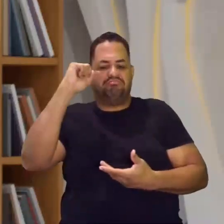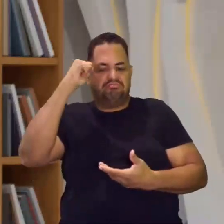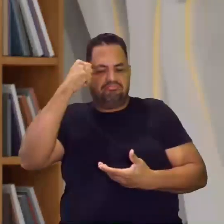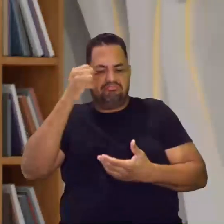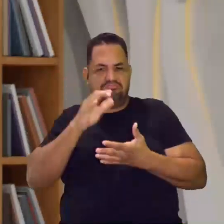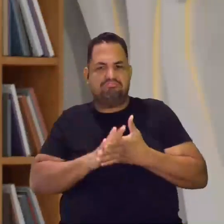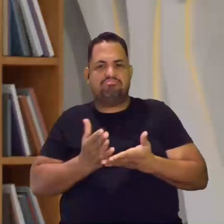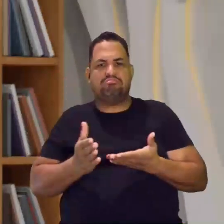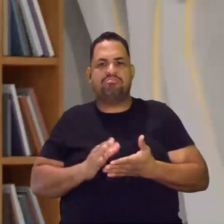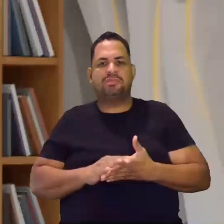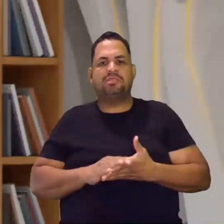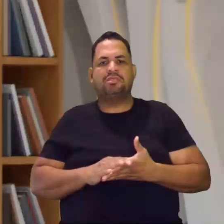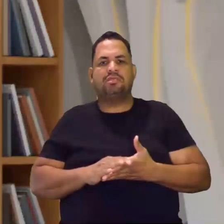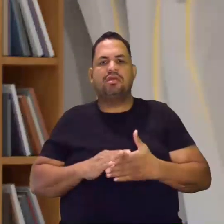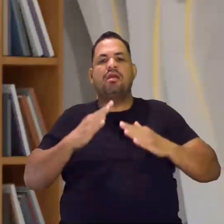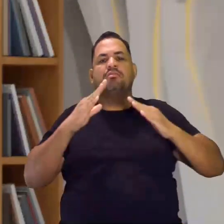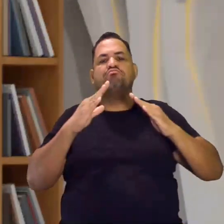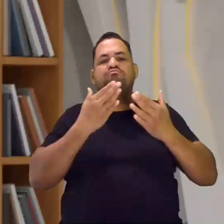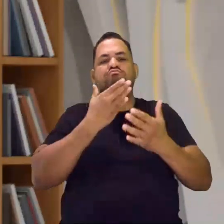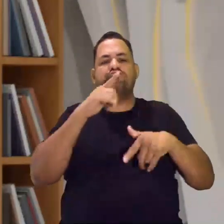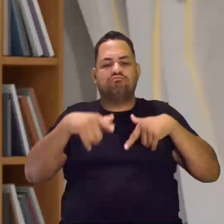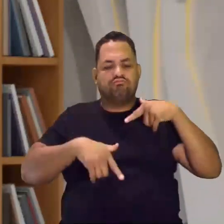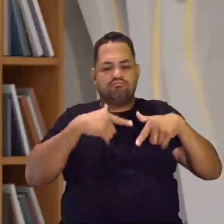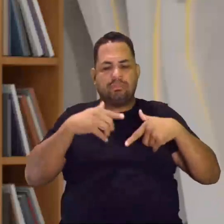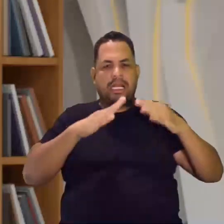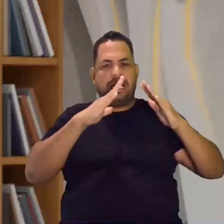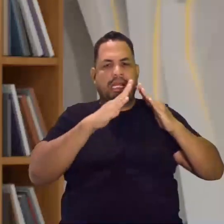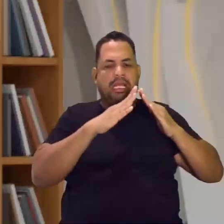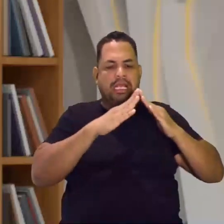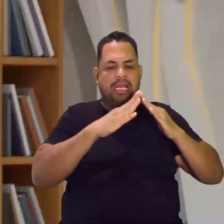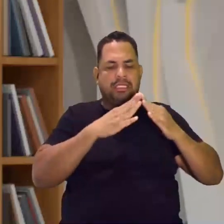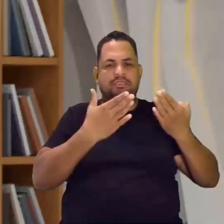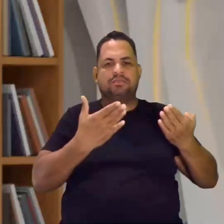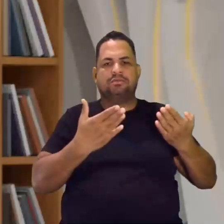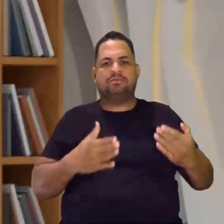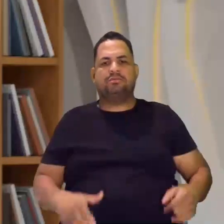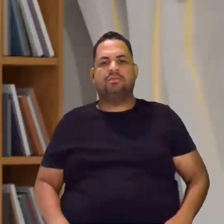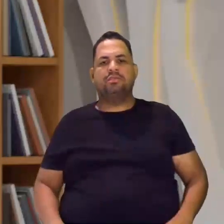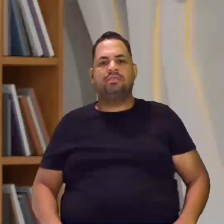Empregado doméstico. Não é